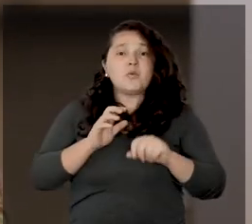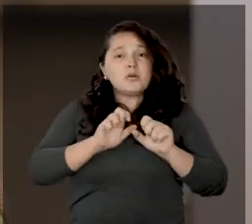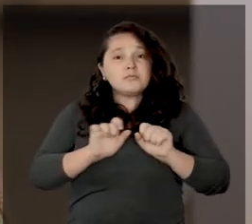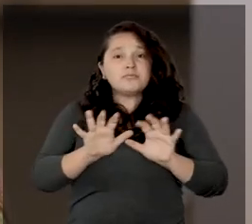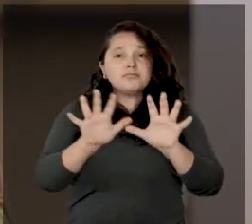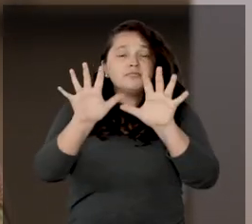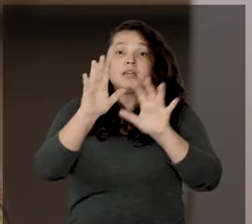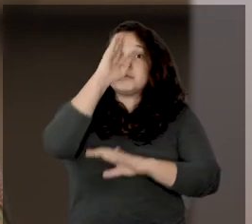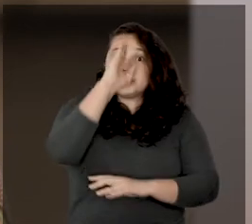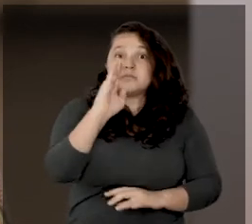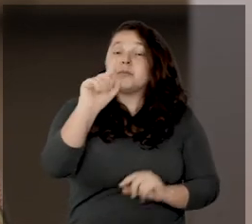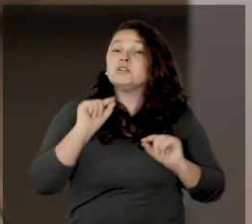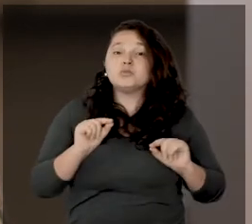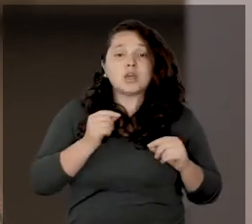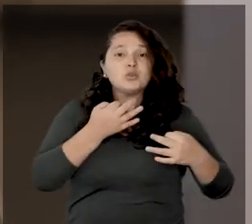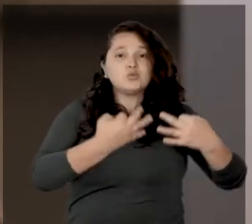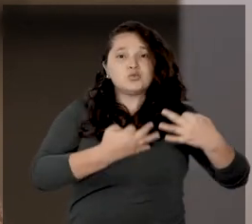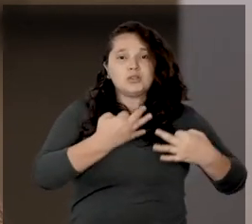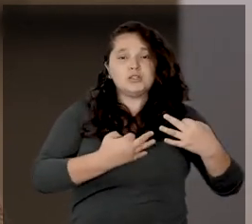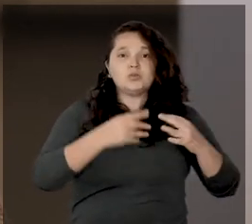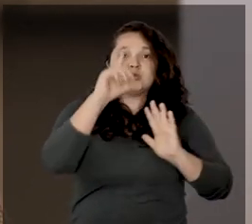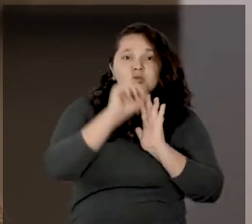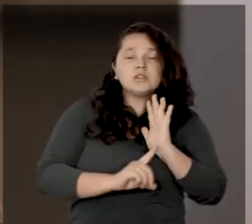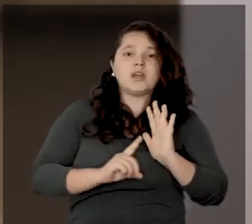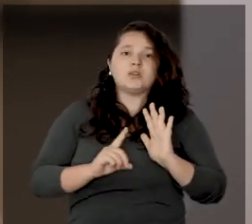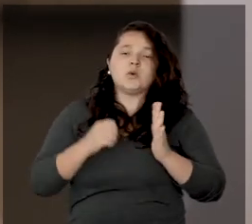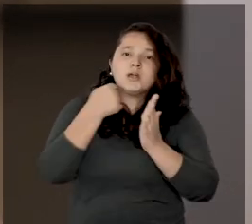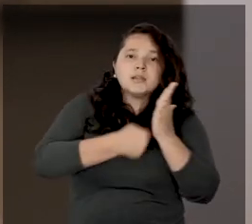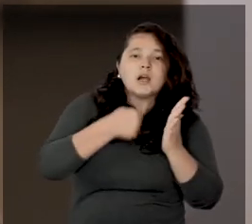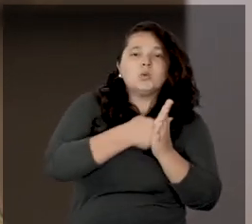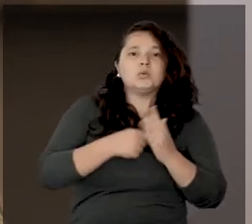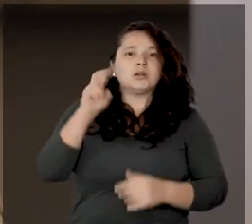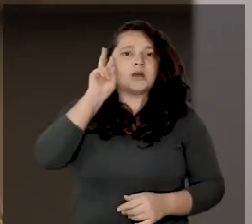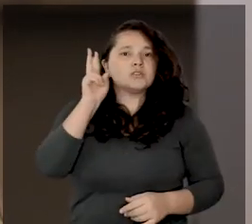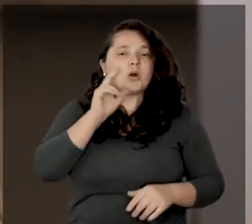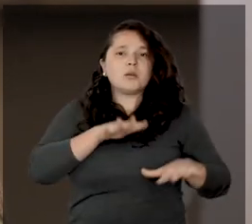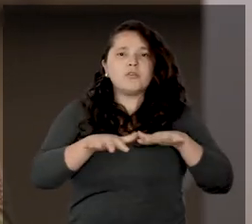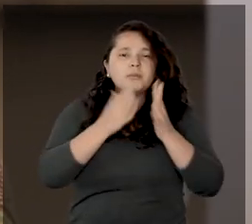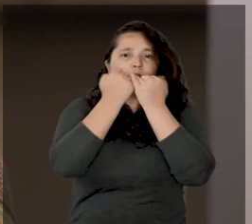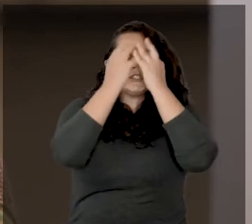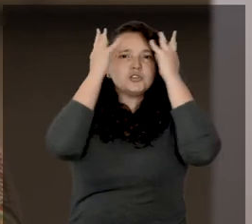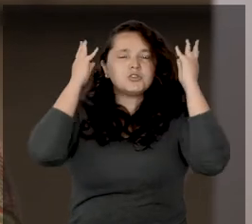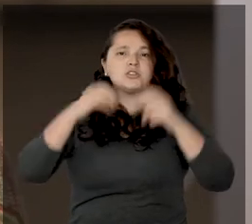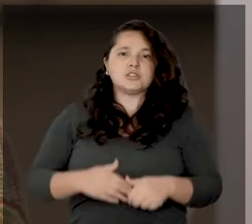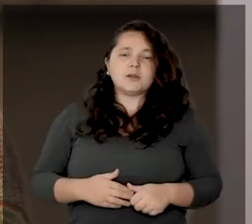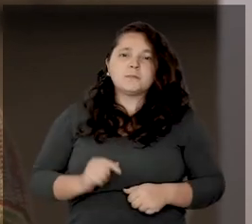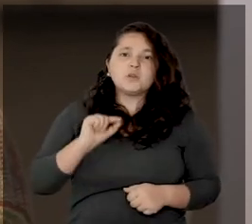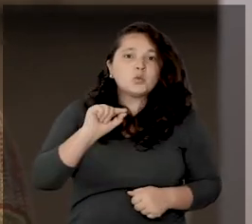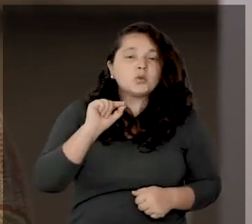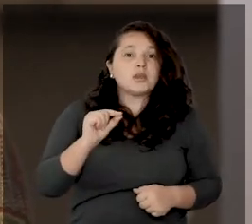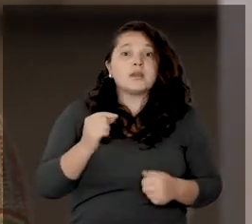também interfere na luta histórica do movimento indígena, que é o movimento para a reivindicação das